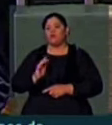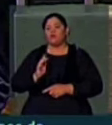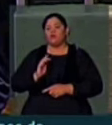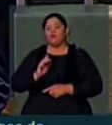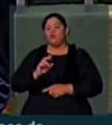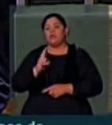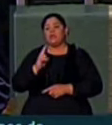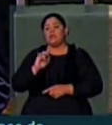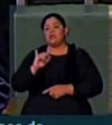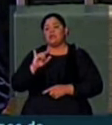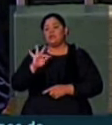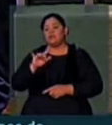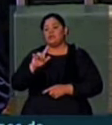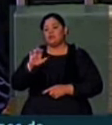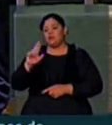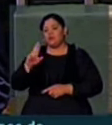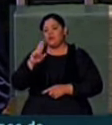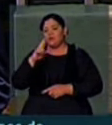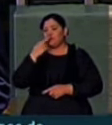Deus ele perdeu a guerra.